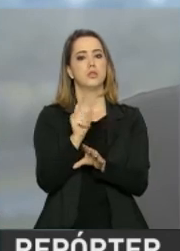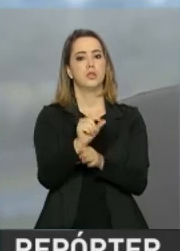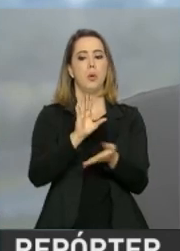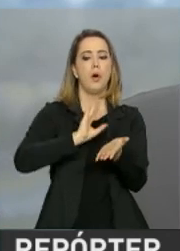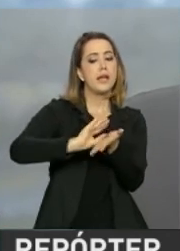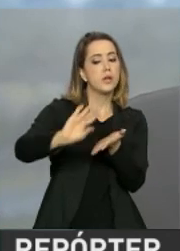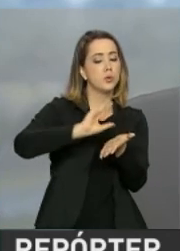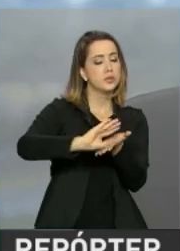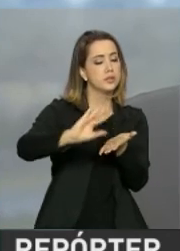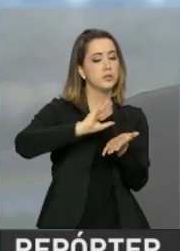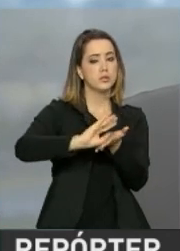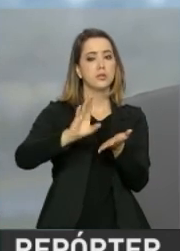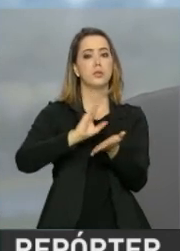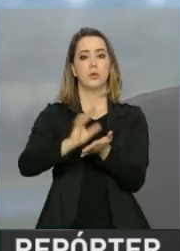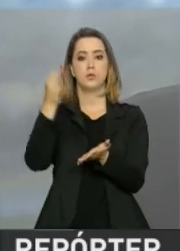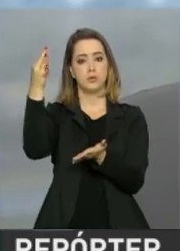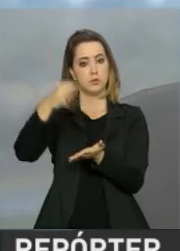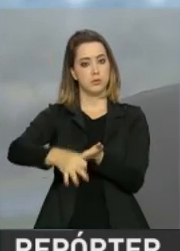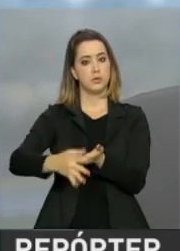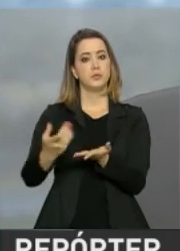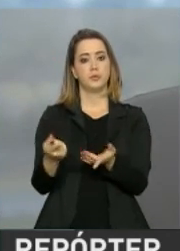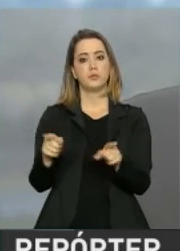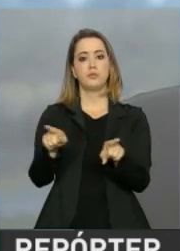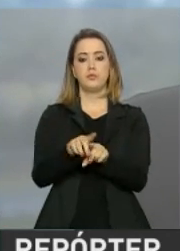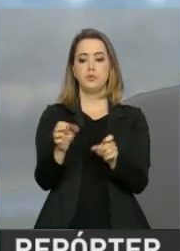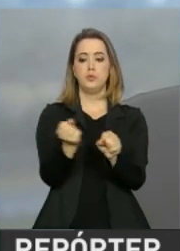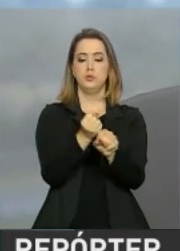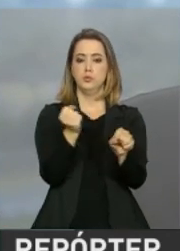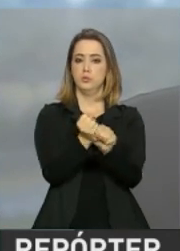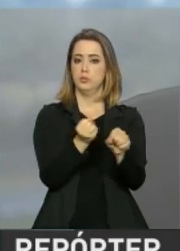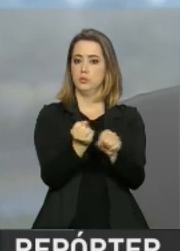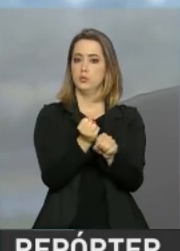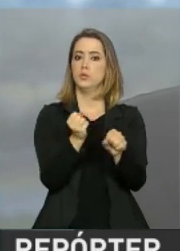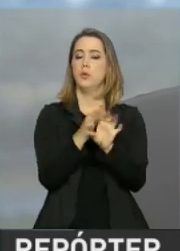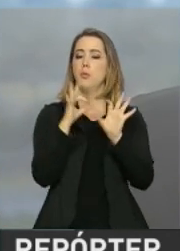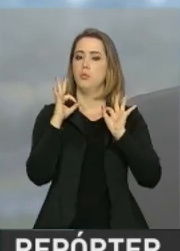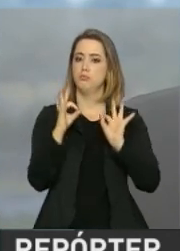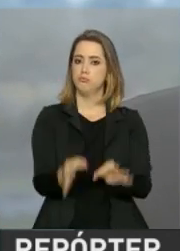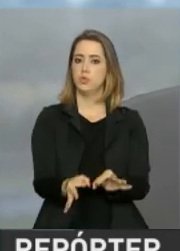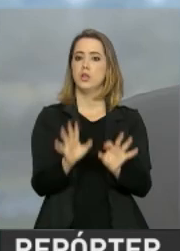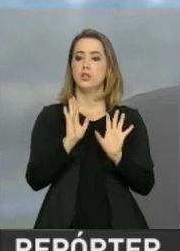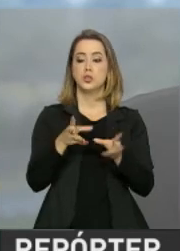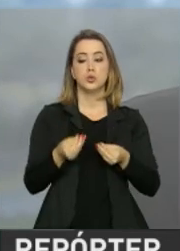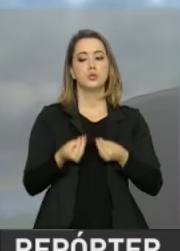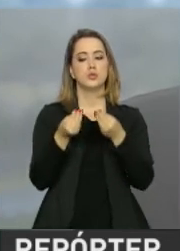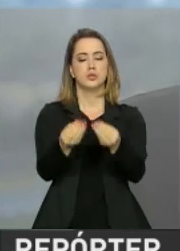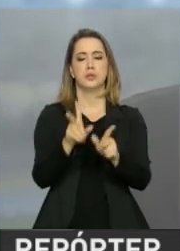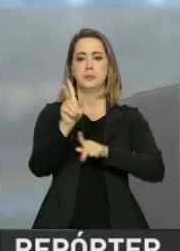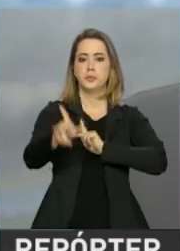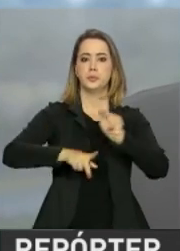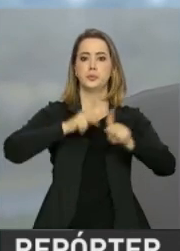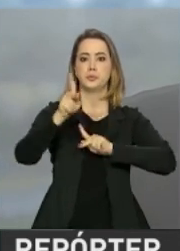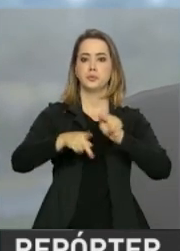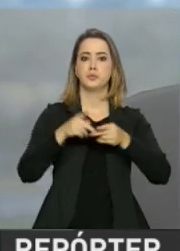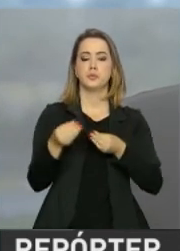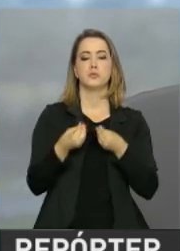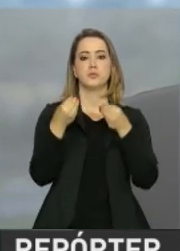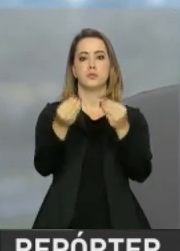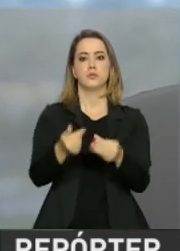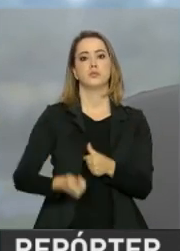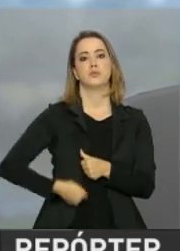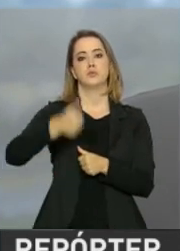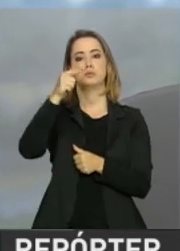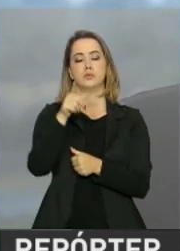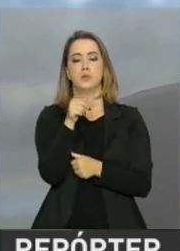recursos públicos possam acontecer e consequentemente a obra possa estar sendo entregue para a população e garantindo o abastecimento